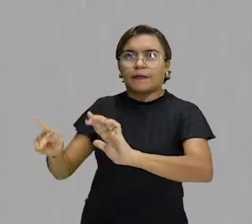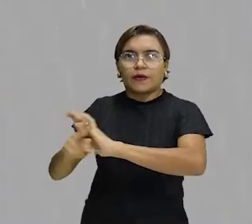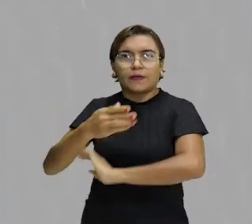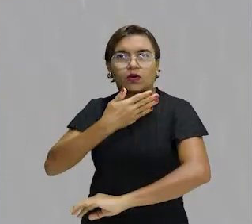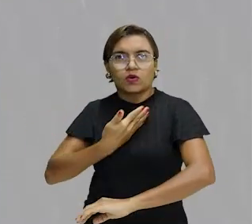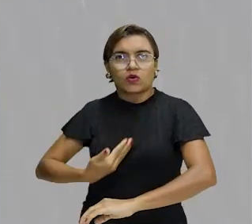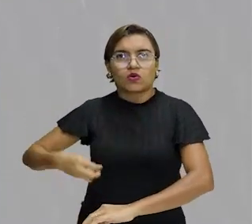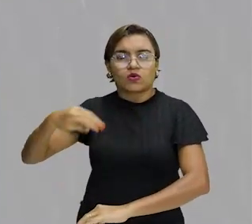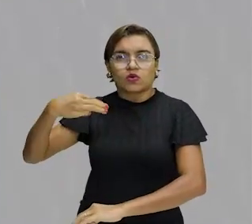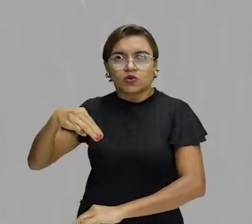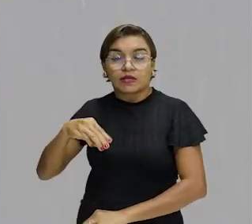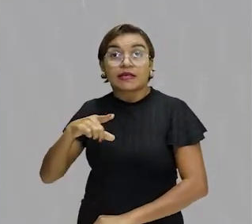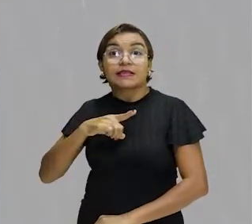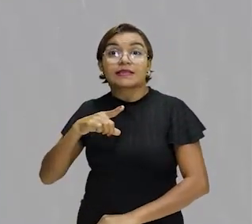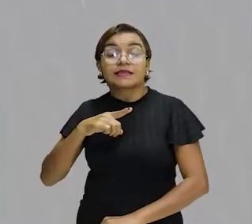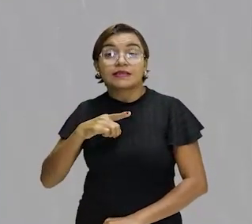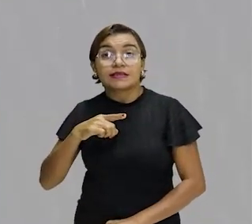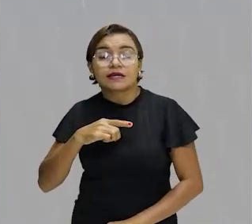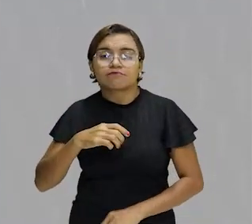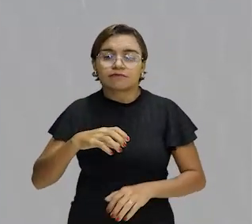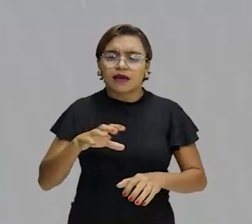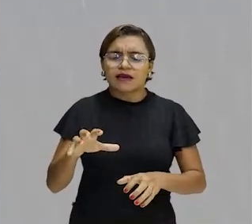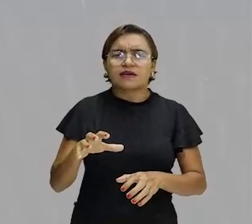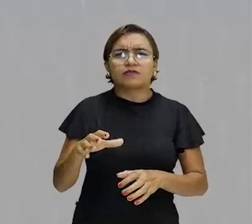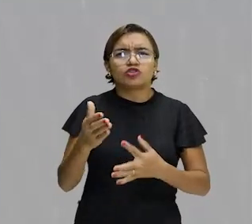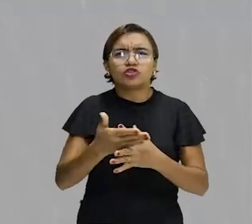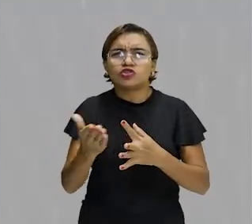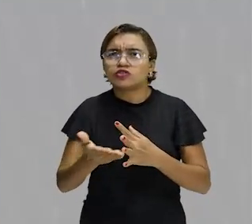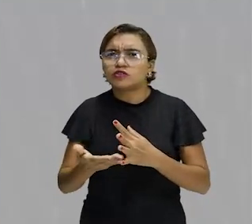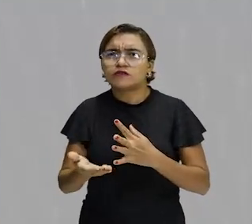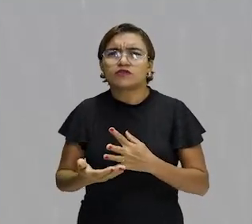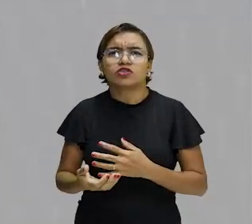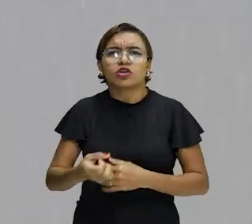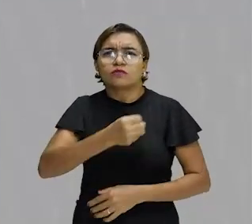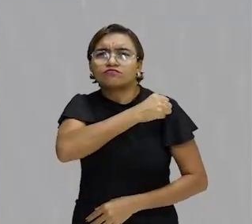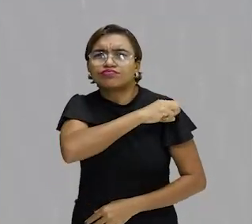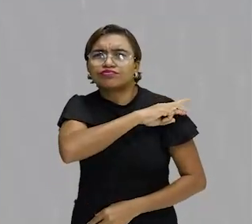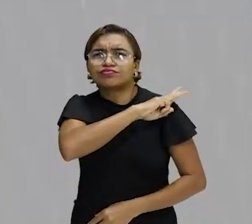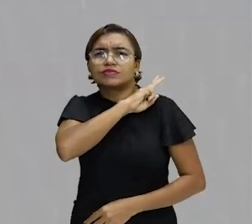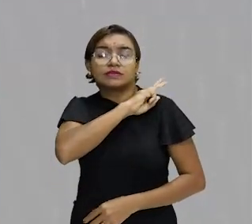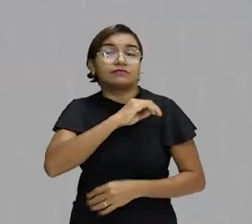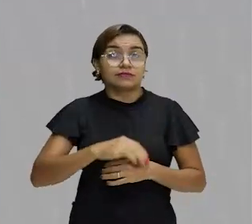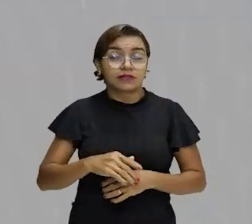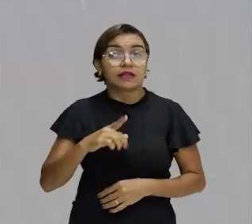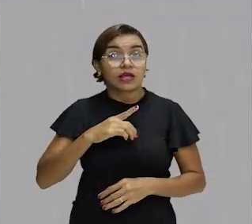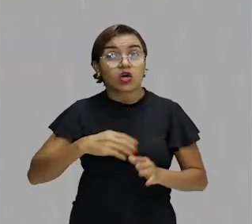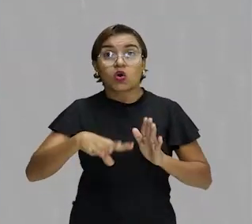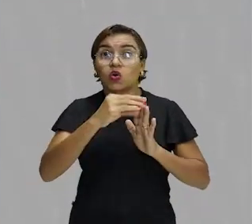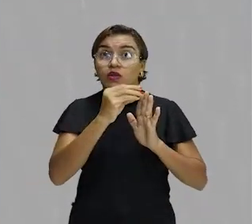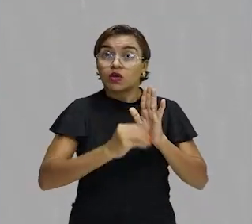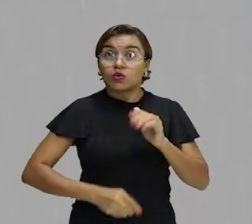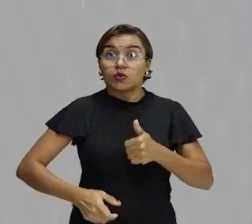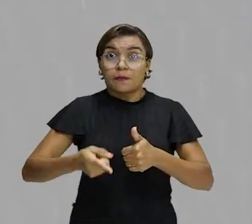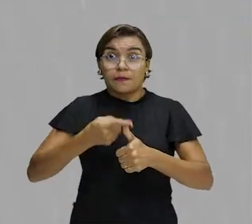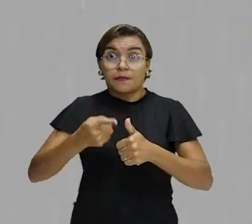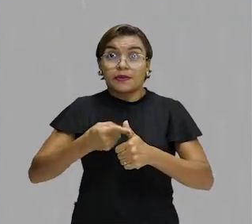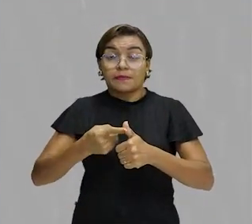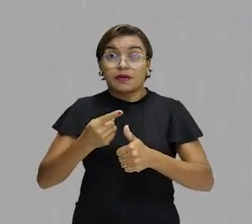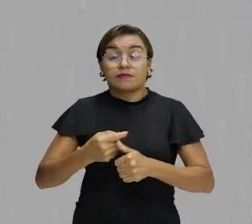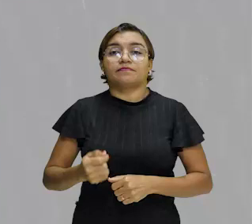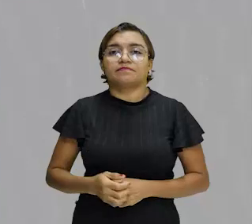função exponencial, tendo em vista que você estudou, inclusive em aulas anteriores, dá o pause aí e vai